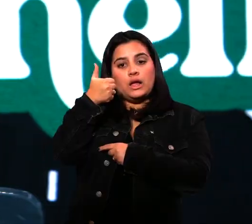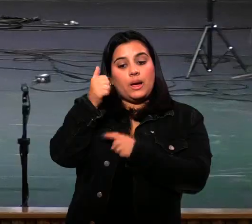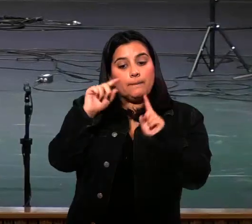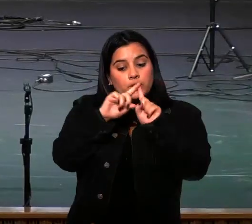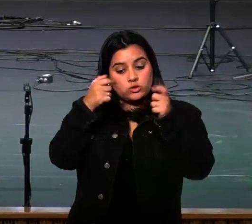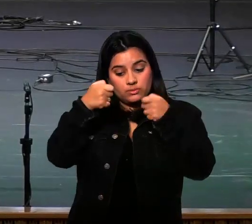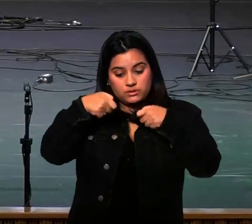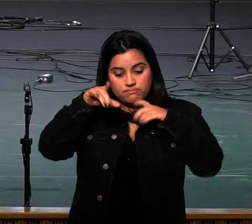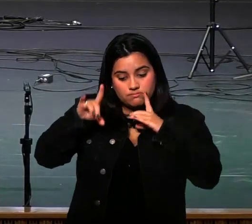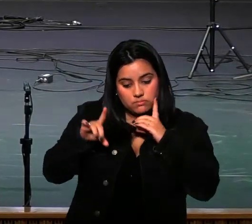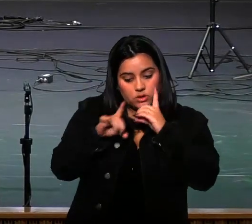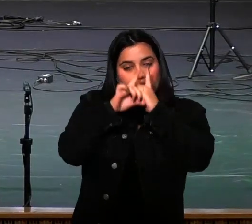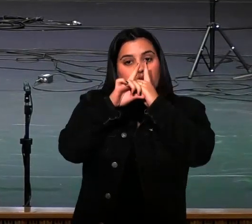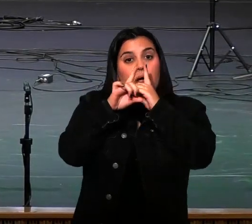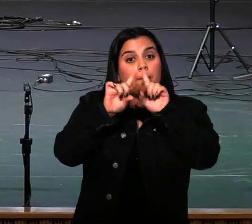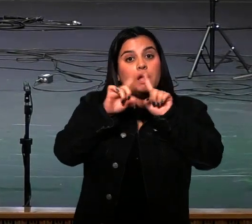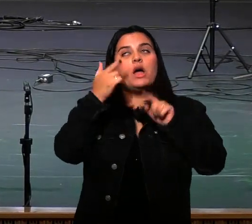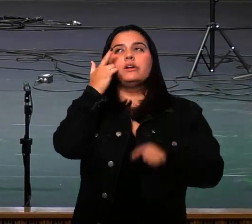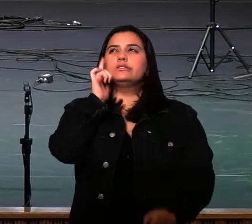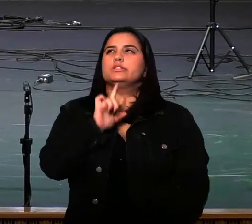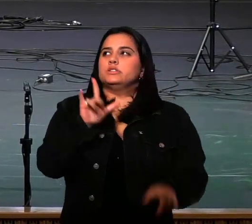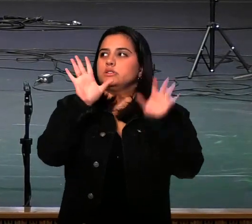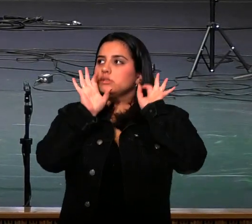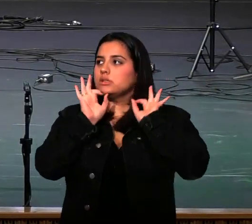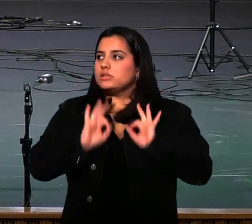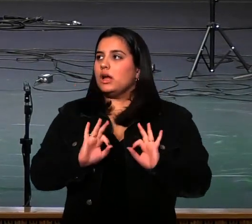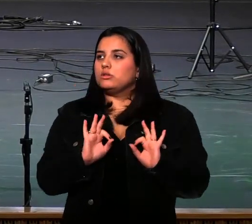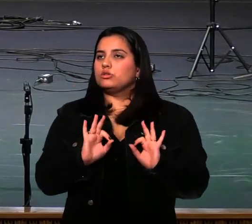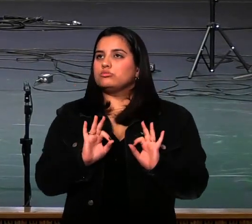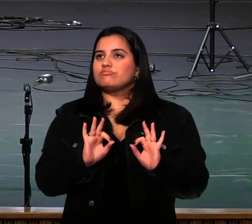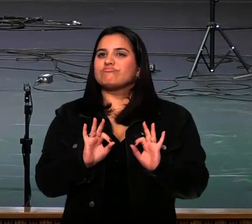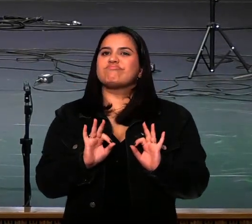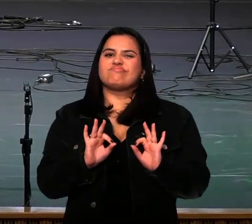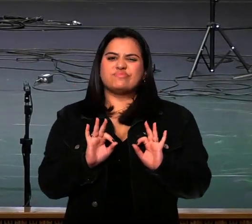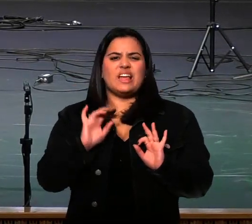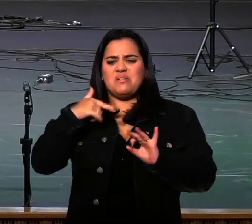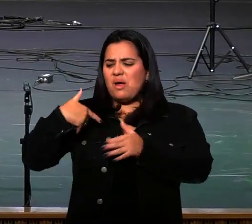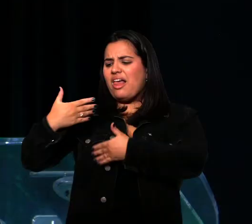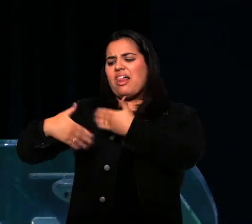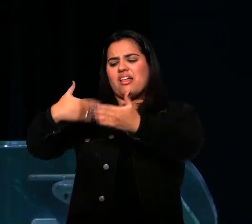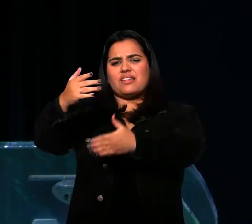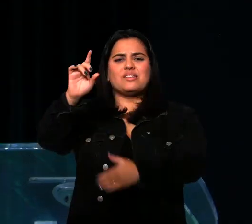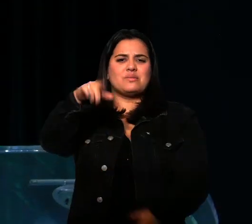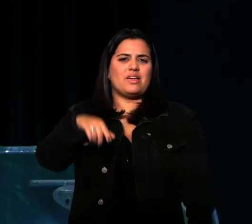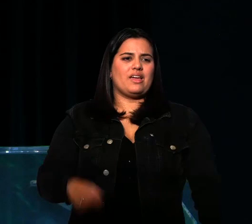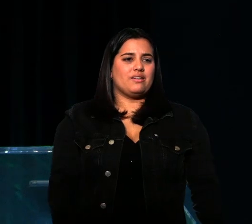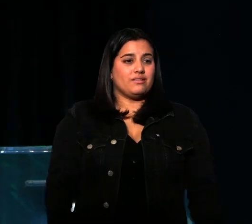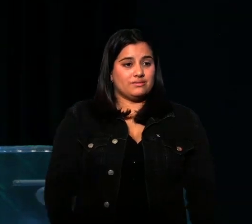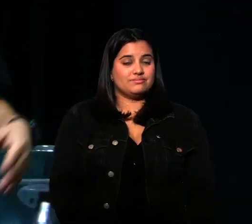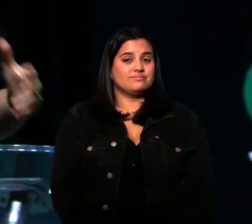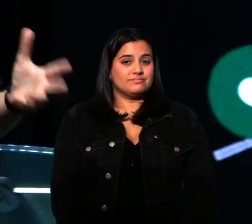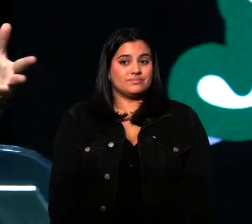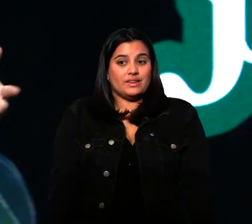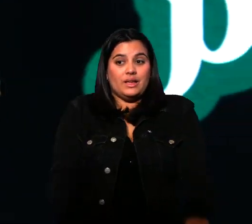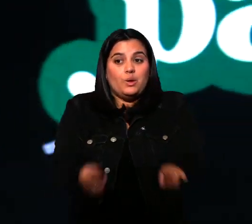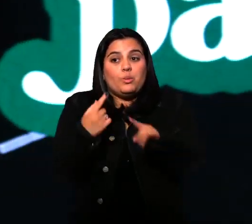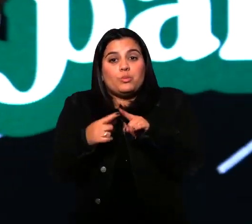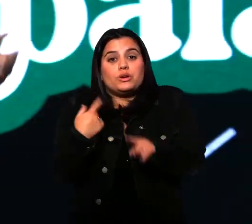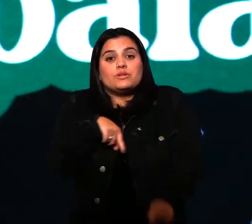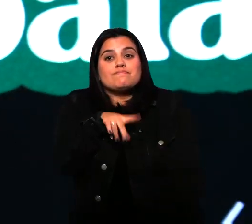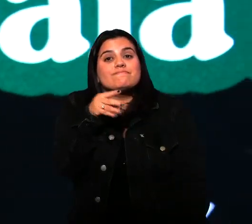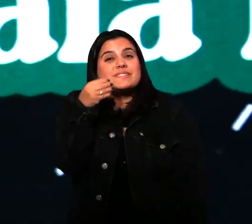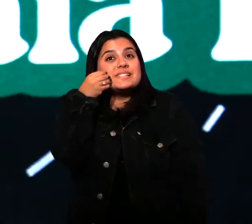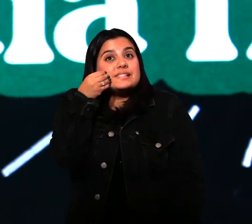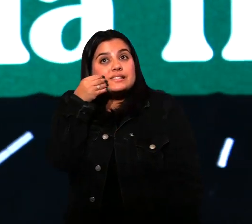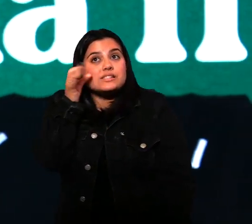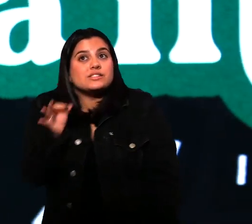irmão, machuca. Te machuca. Você também machuca as pessoas. Porque a gente está tentando acertar, mas errando